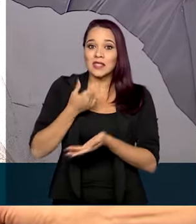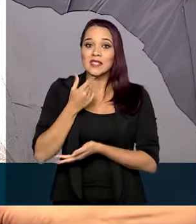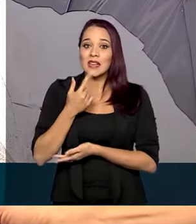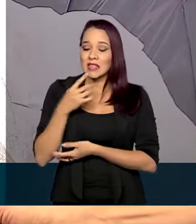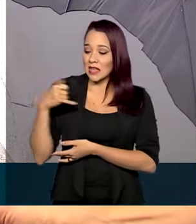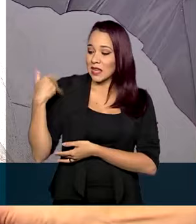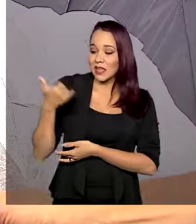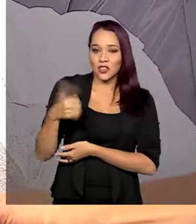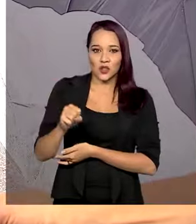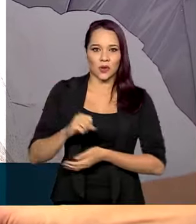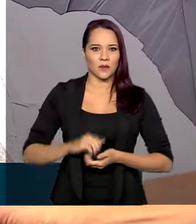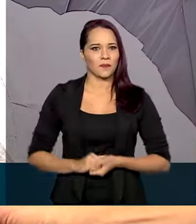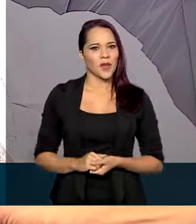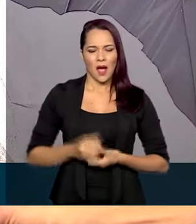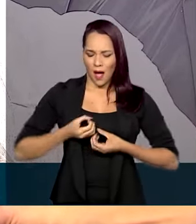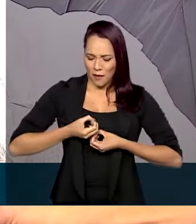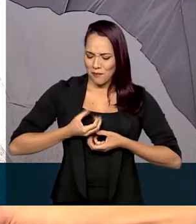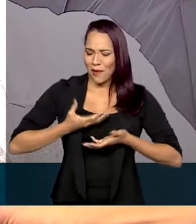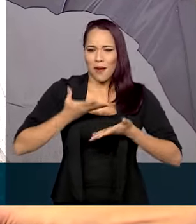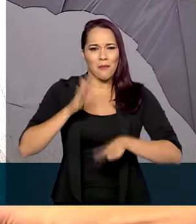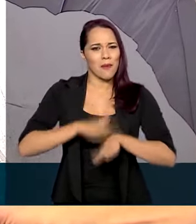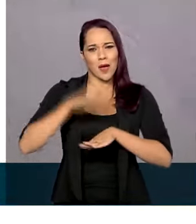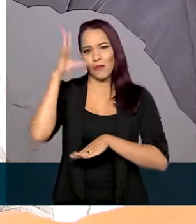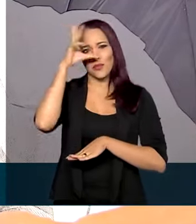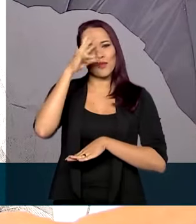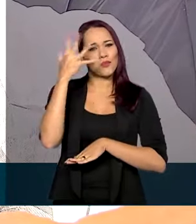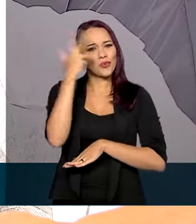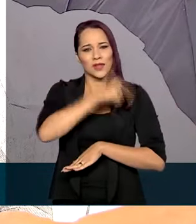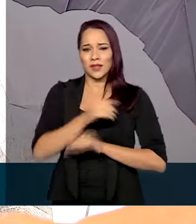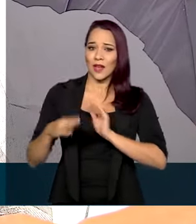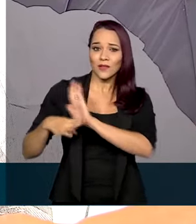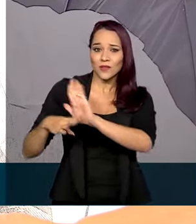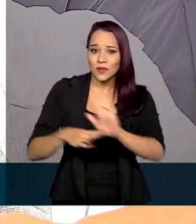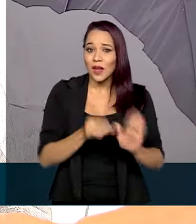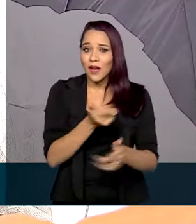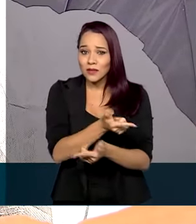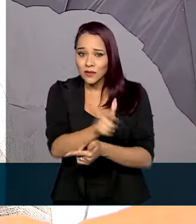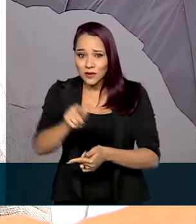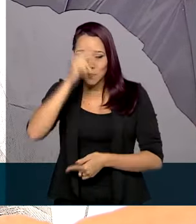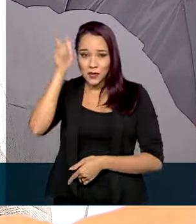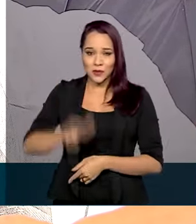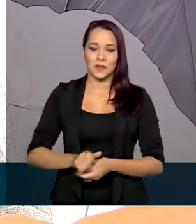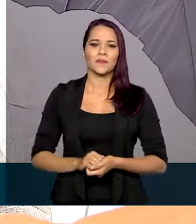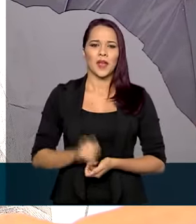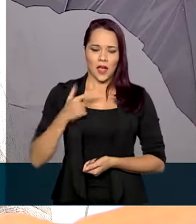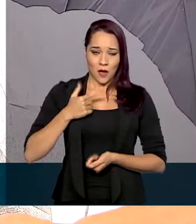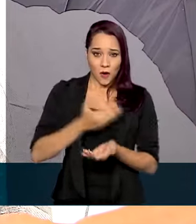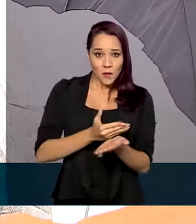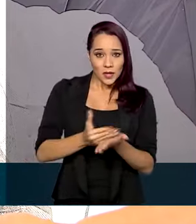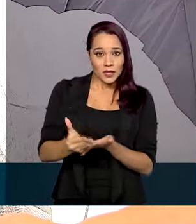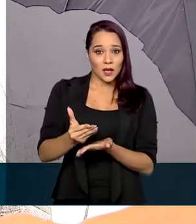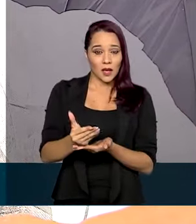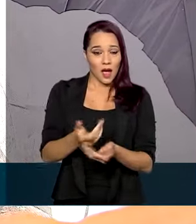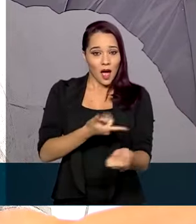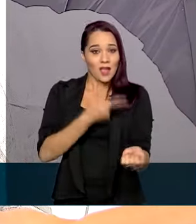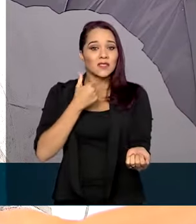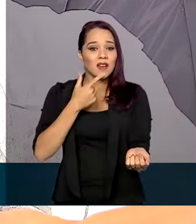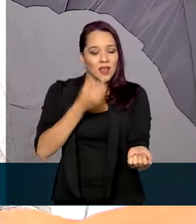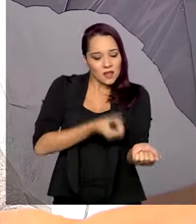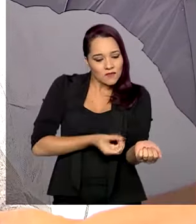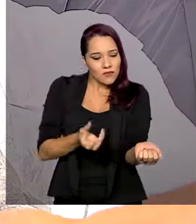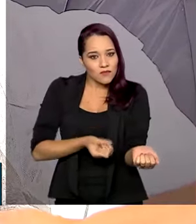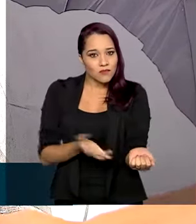O gesto mais bonito que o ser humano pode ter é ajudar o próximo. Passei a doar sangue e